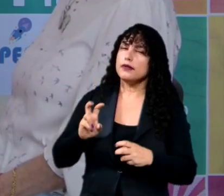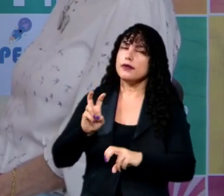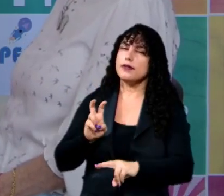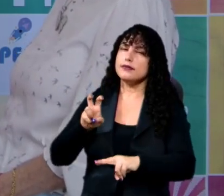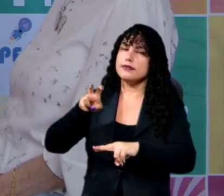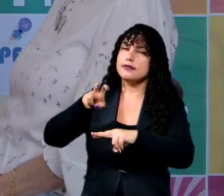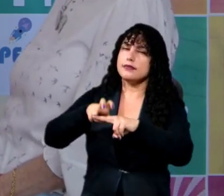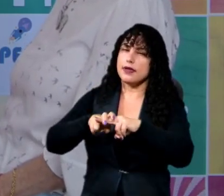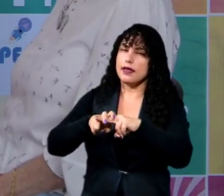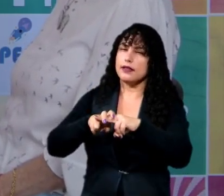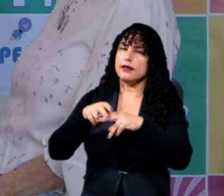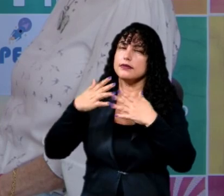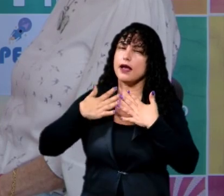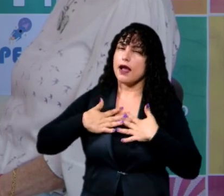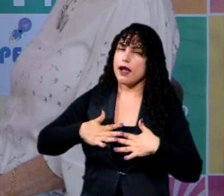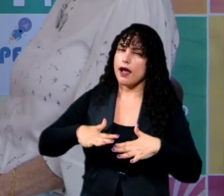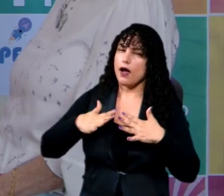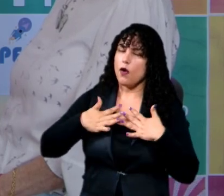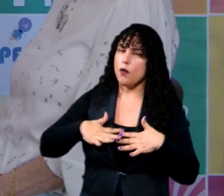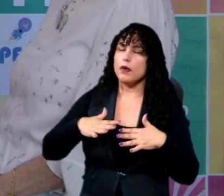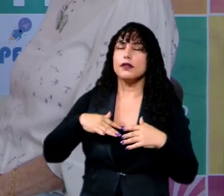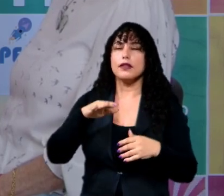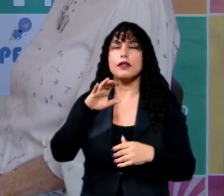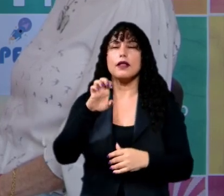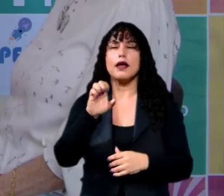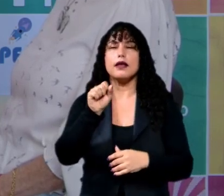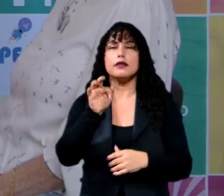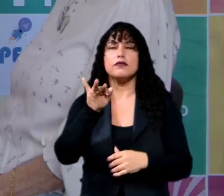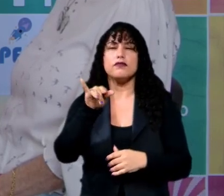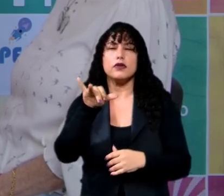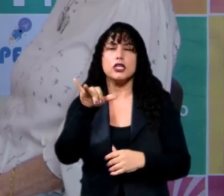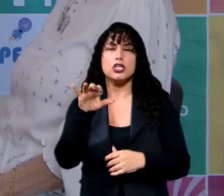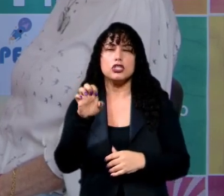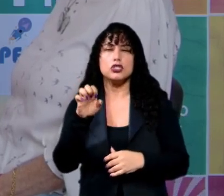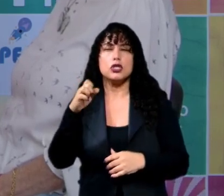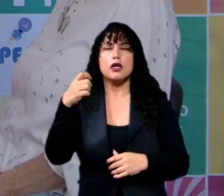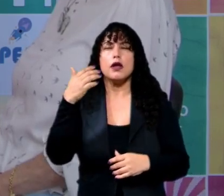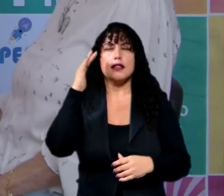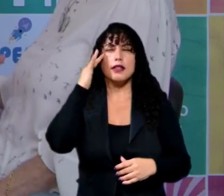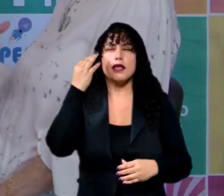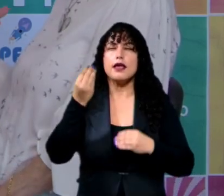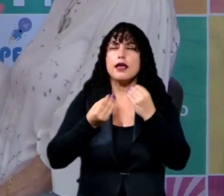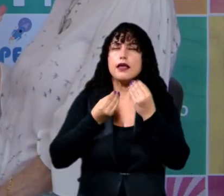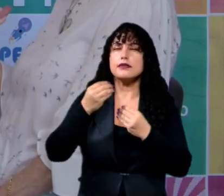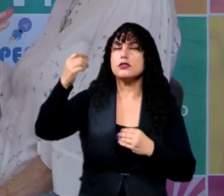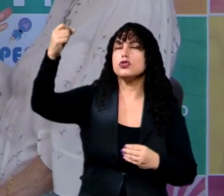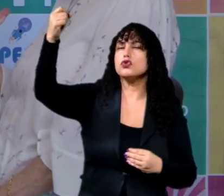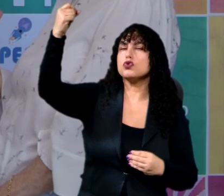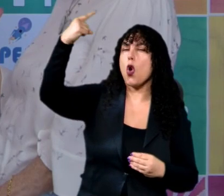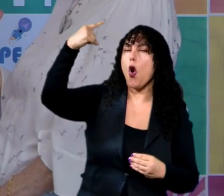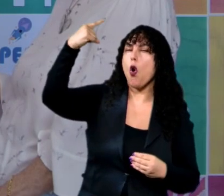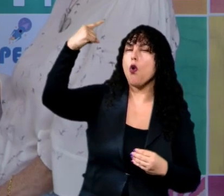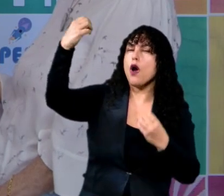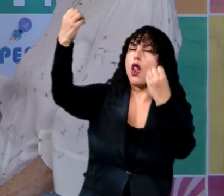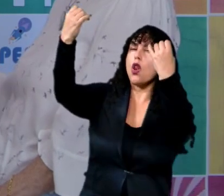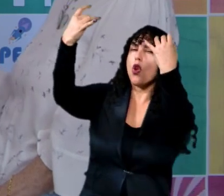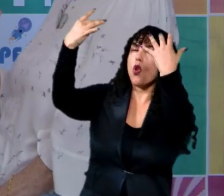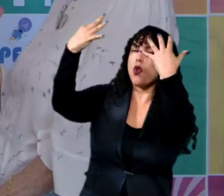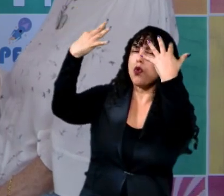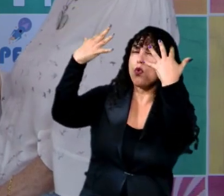Na esfinge. Isso. Nós podemos entender esse sol como essa luz que a